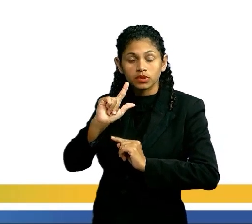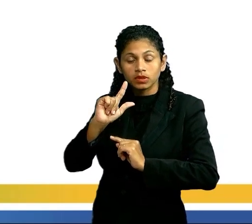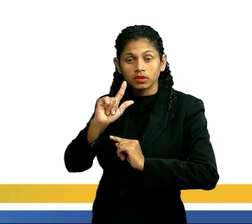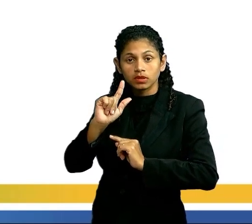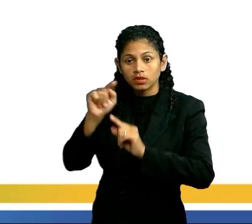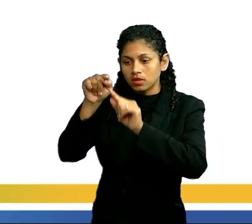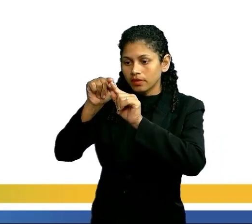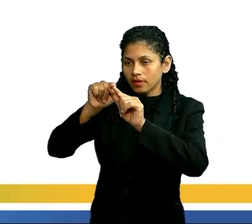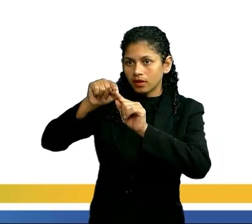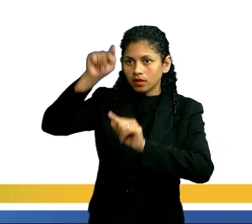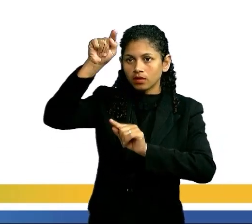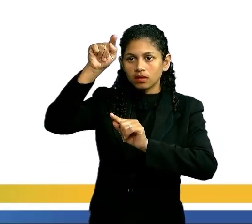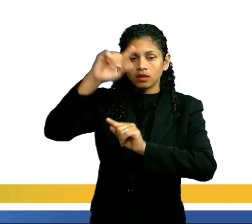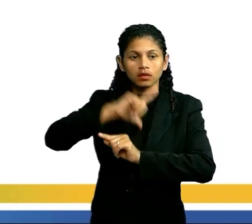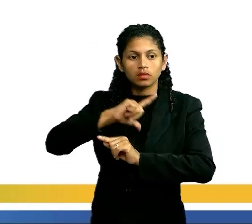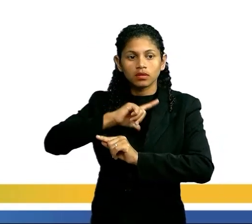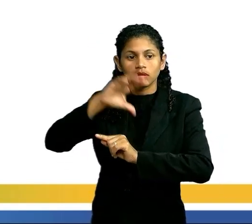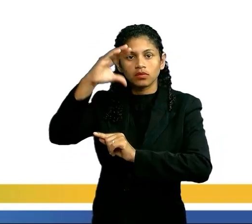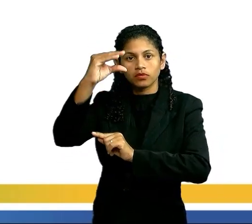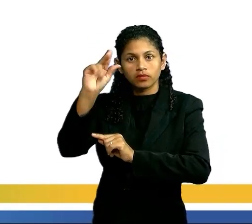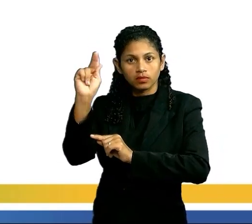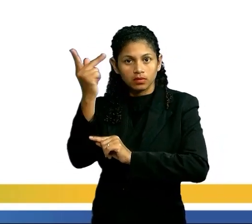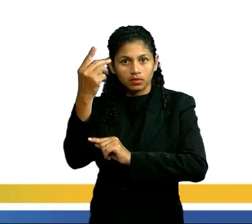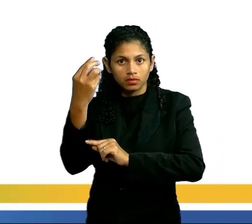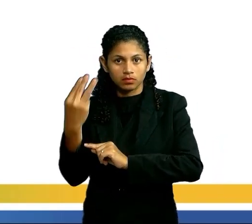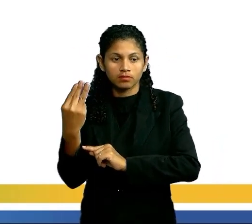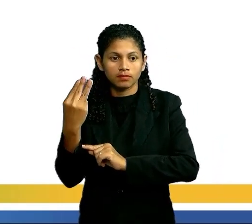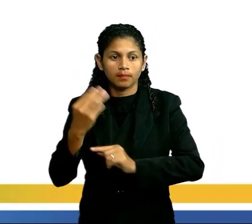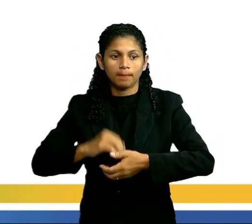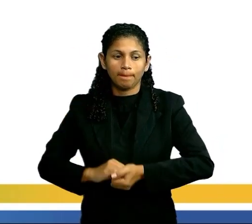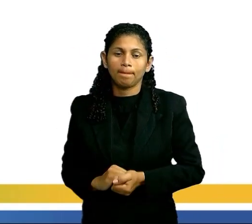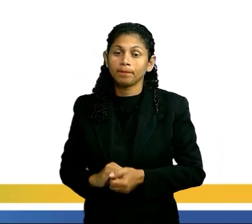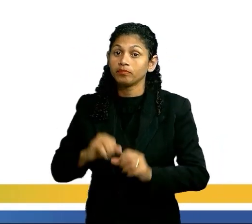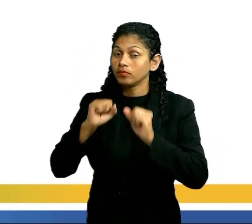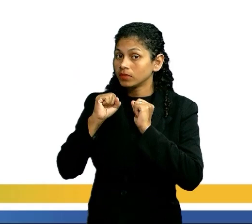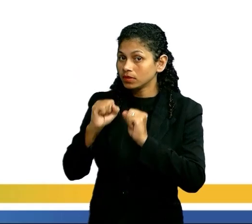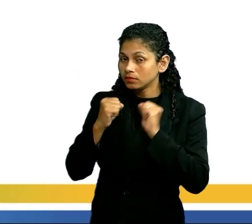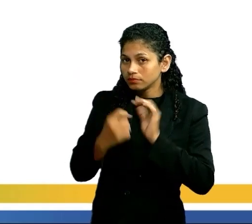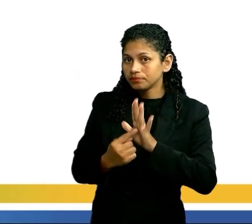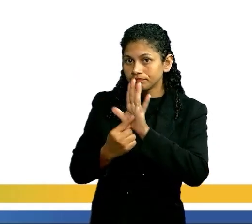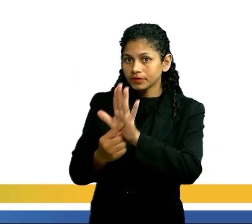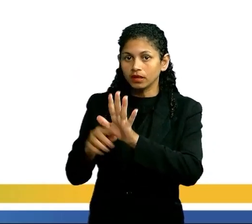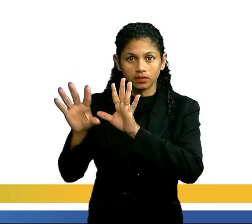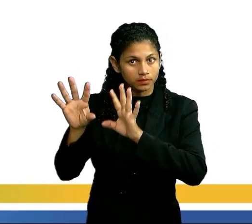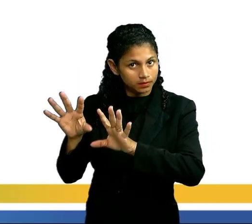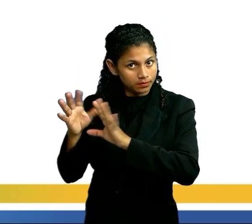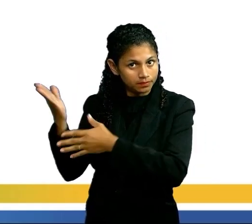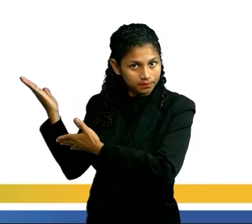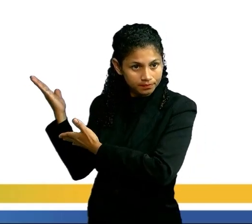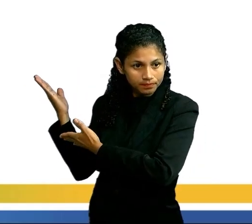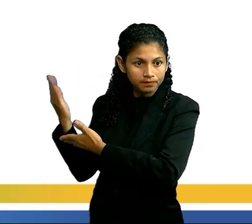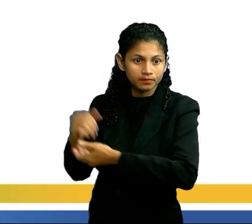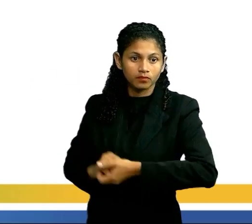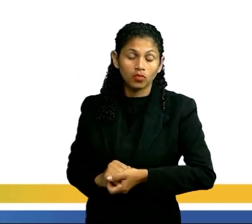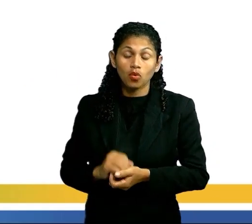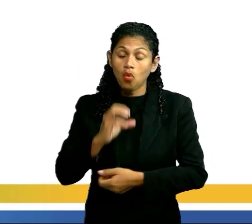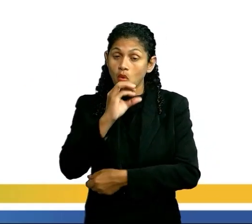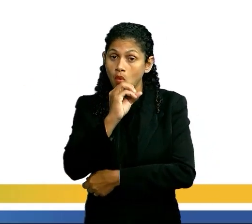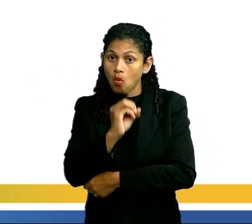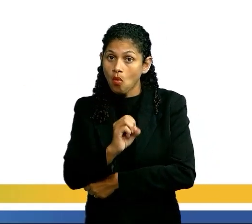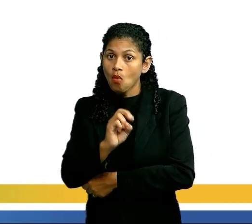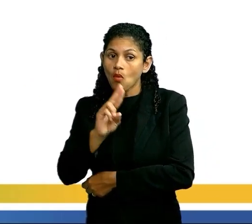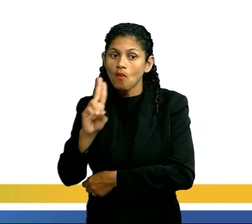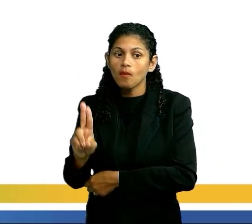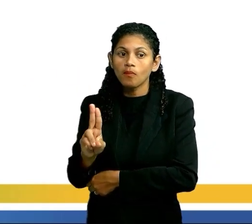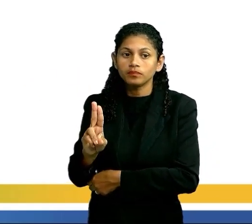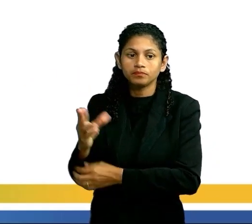CH3, tá? Um átomo de carbono e 3 átomos de hidrogênio. Ele pode ser representado dessa forma ou desse jeito aqui, ó.